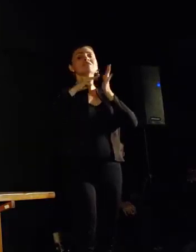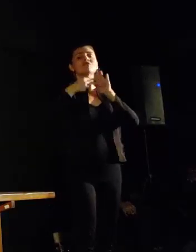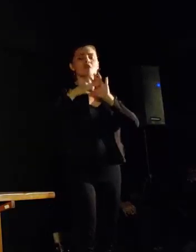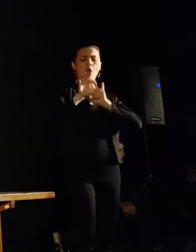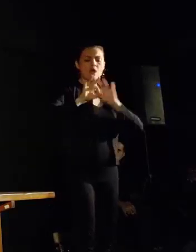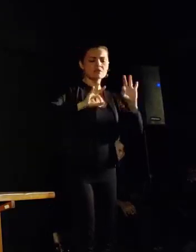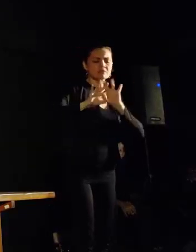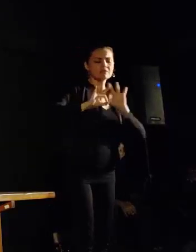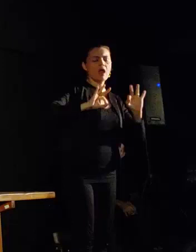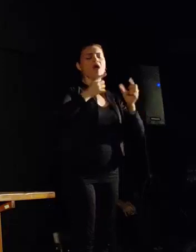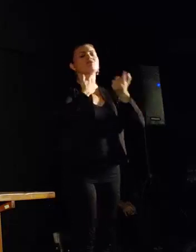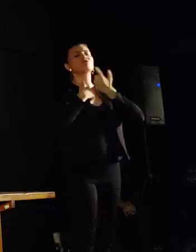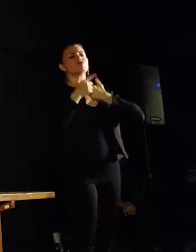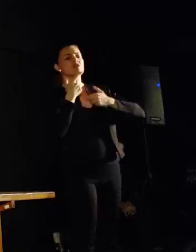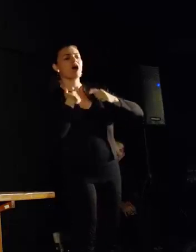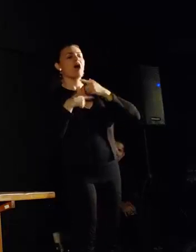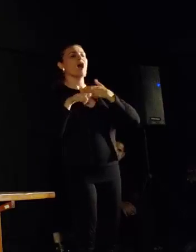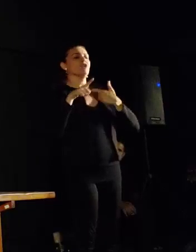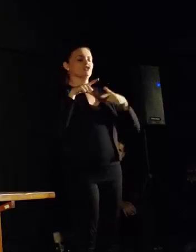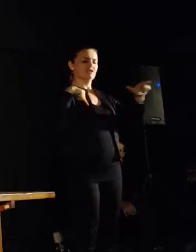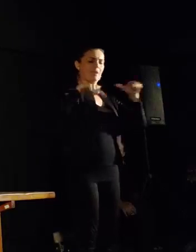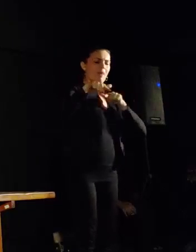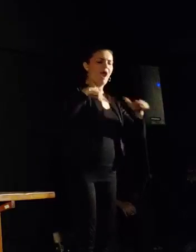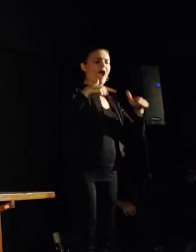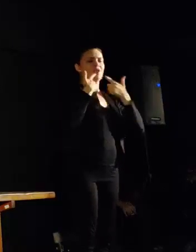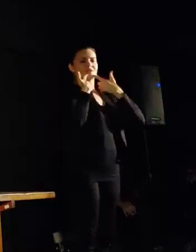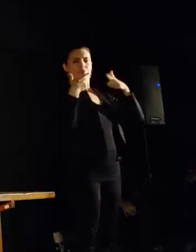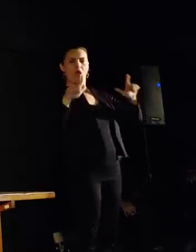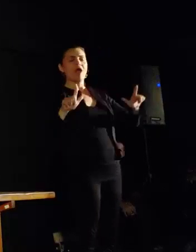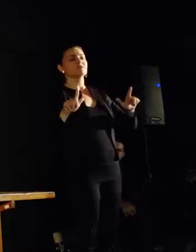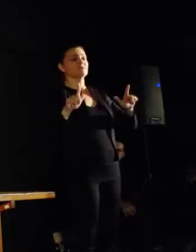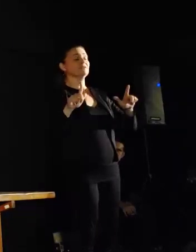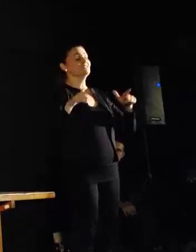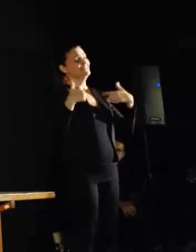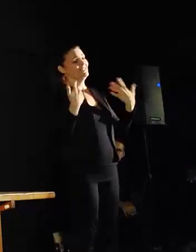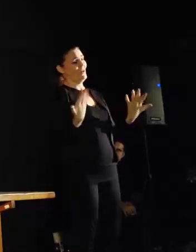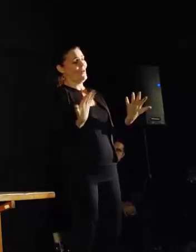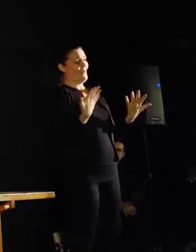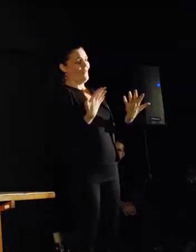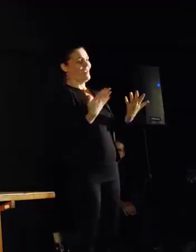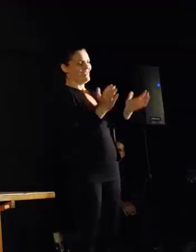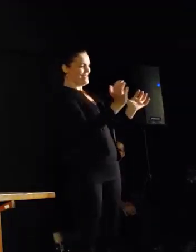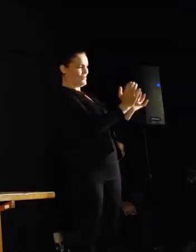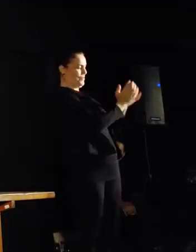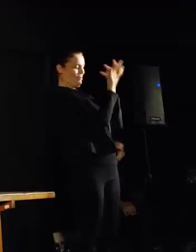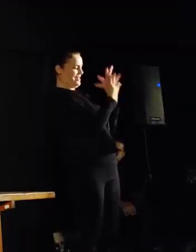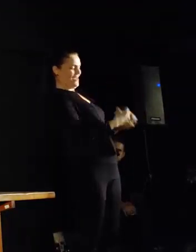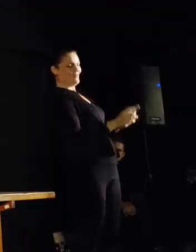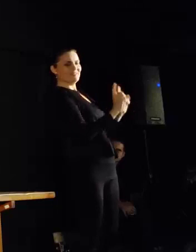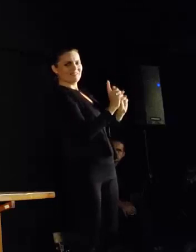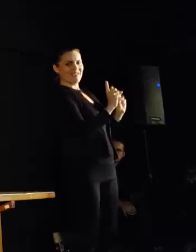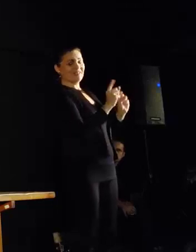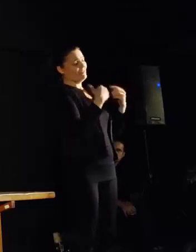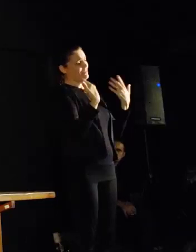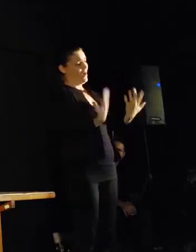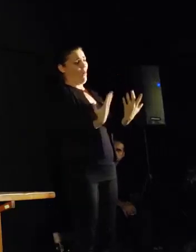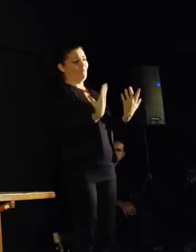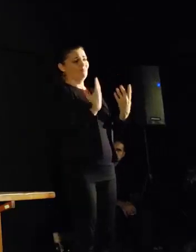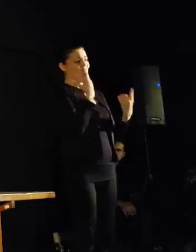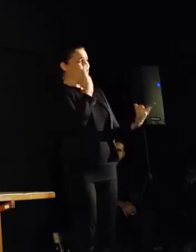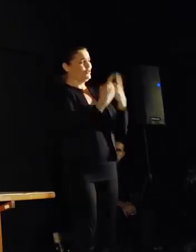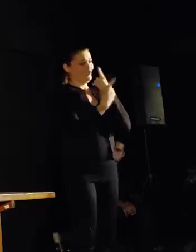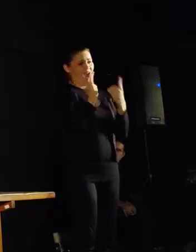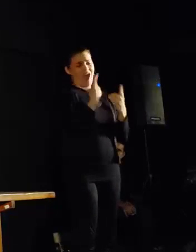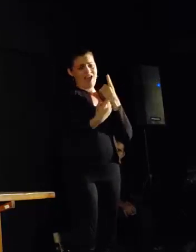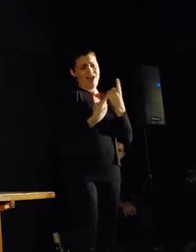desejo, trabalho, linguagem. Isso é que é insuportável. Certo? Então, nesse ponto, não há diálogo possível. Agora,